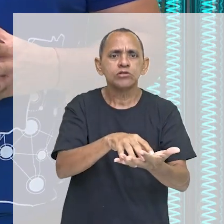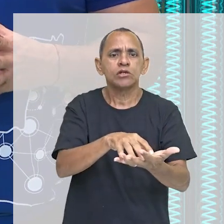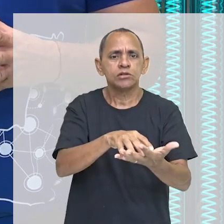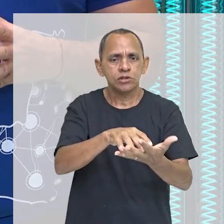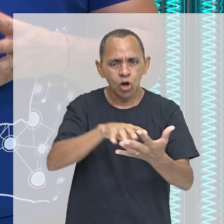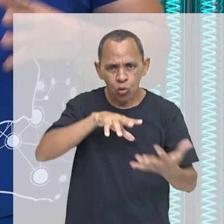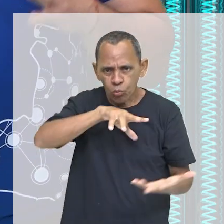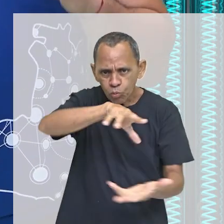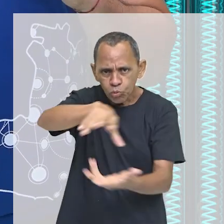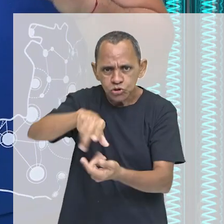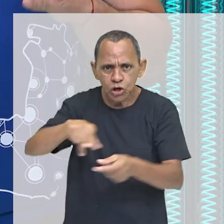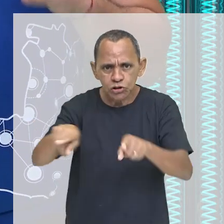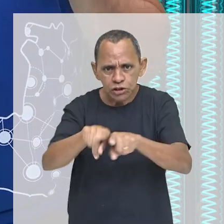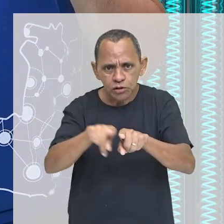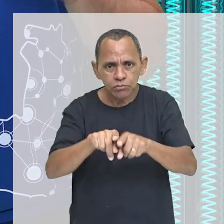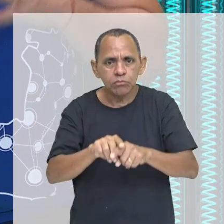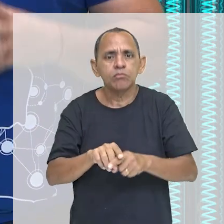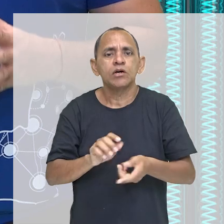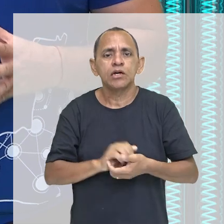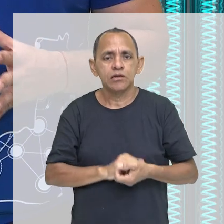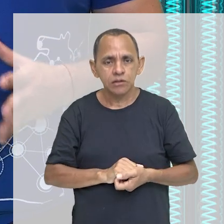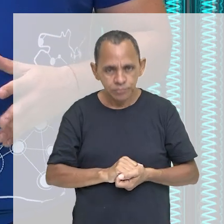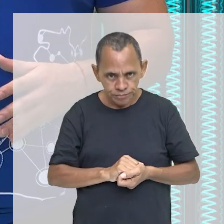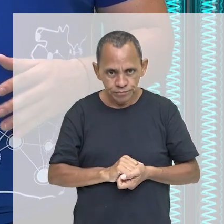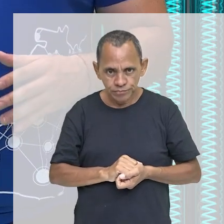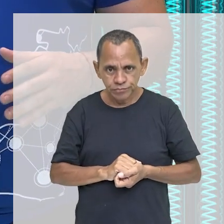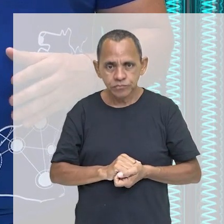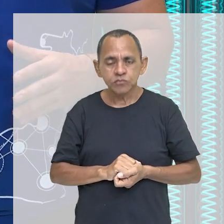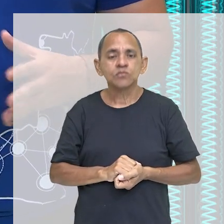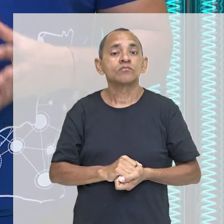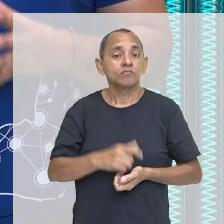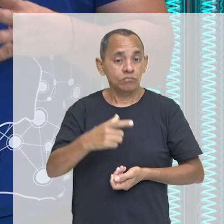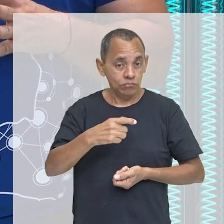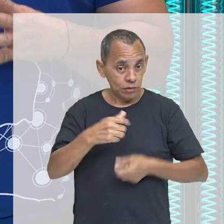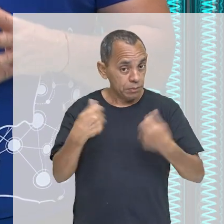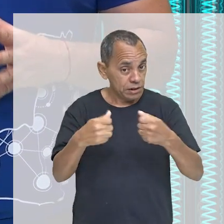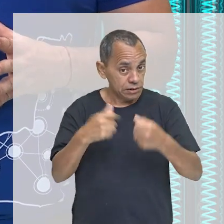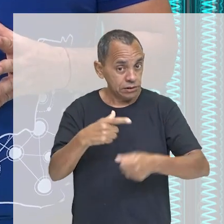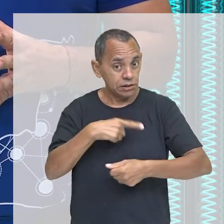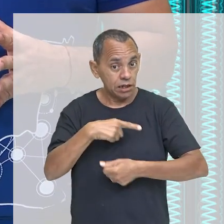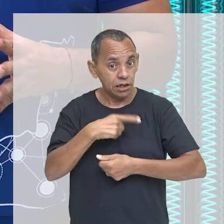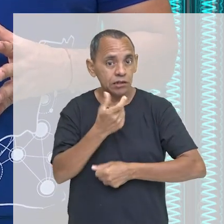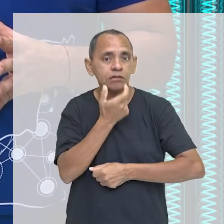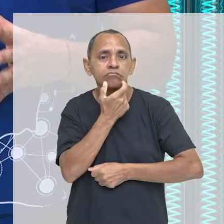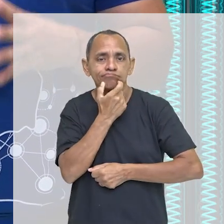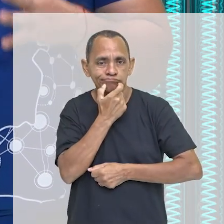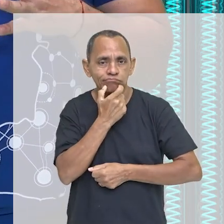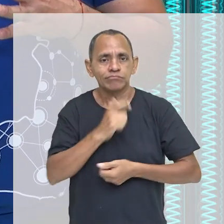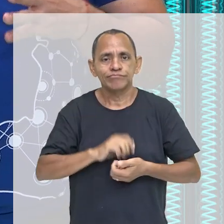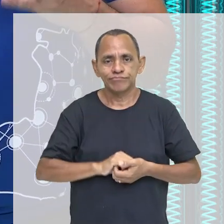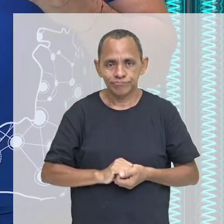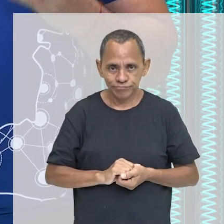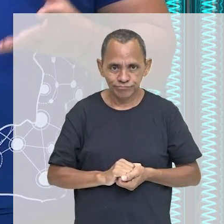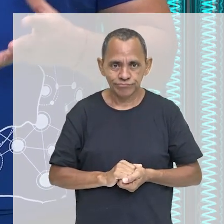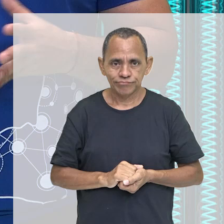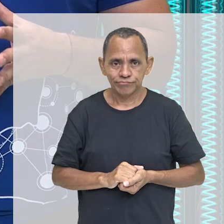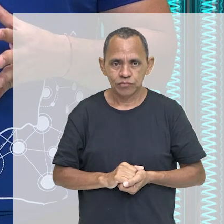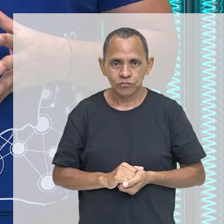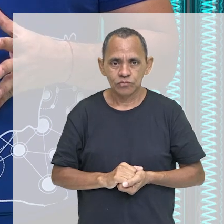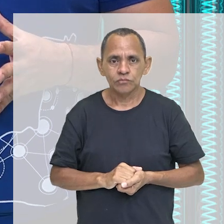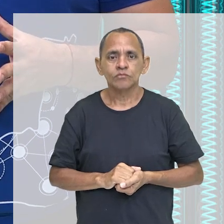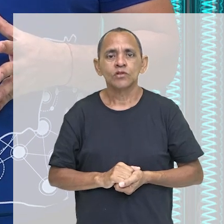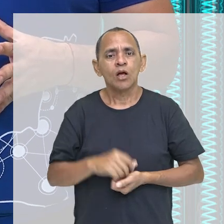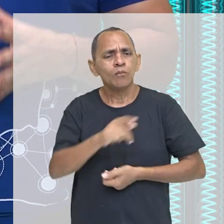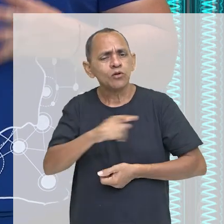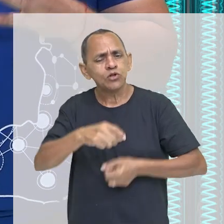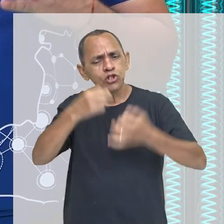que correr aí para a língua inglesa. E também educational system emphasizing